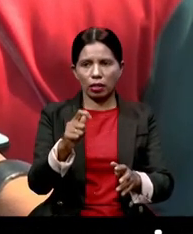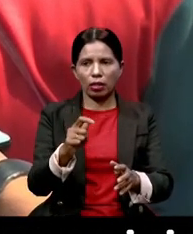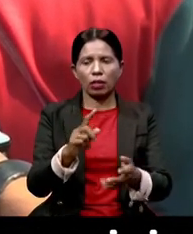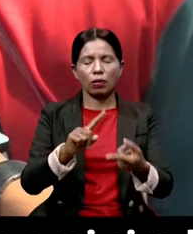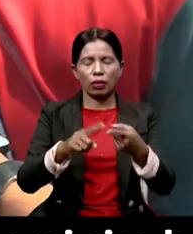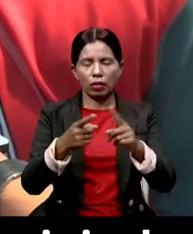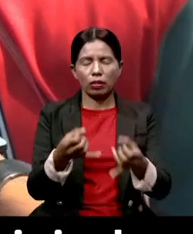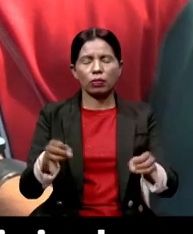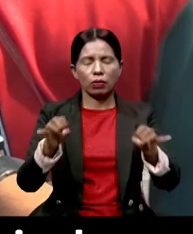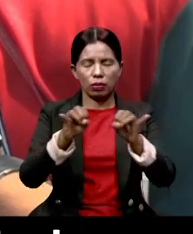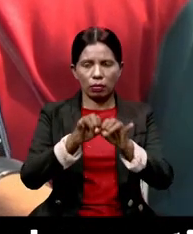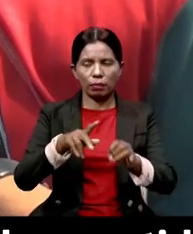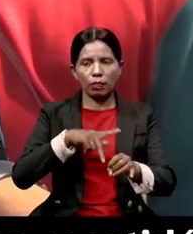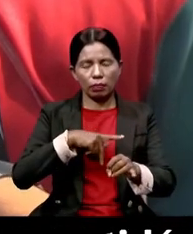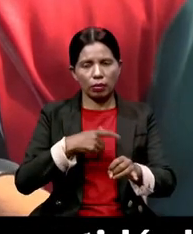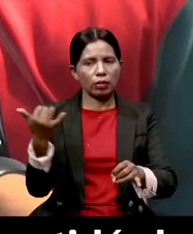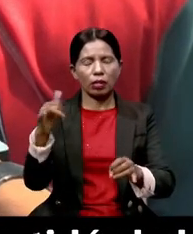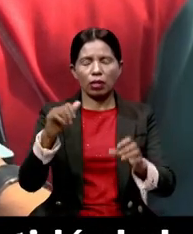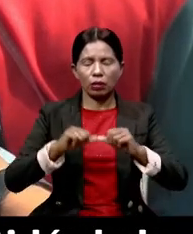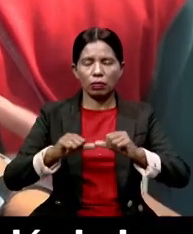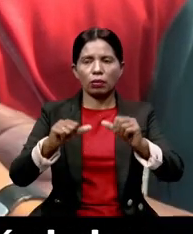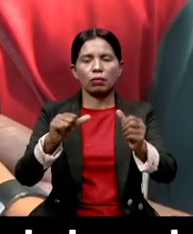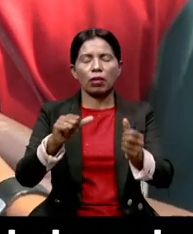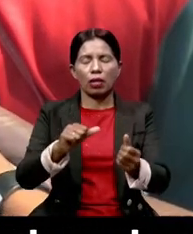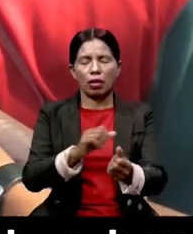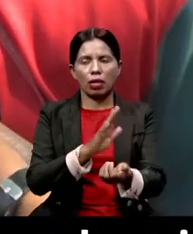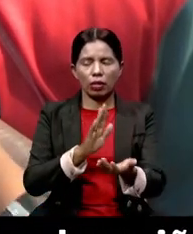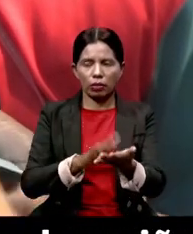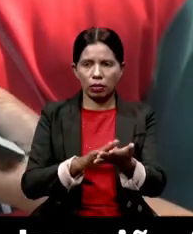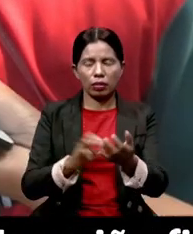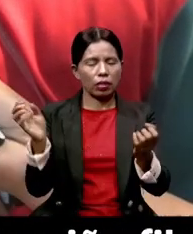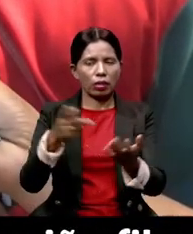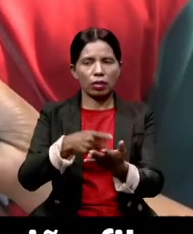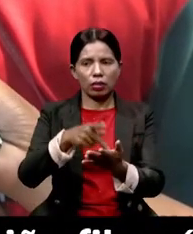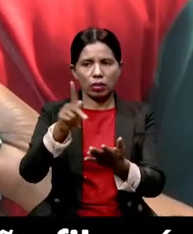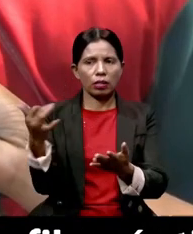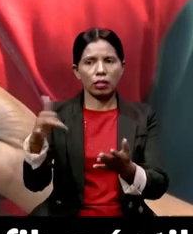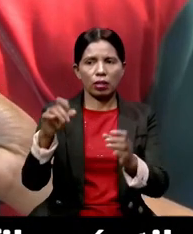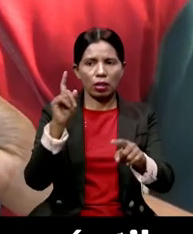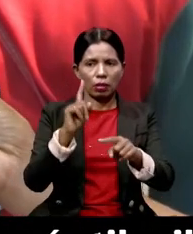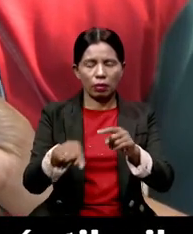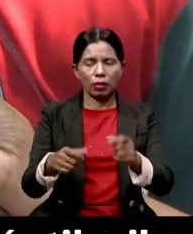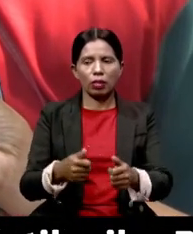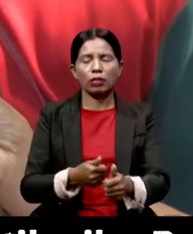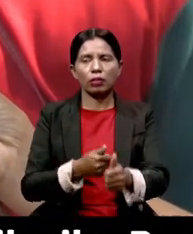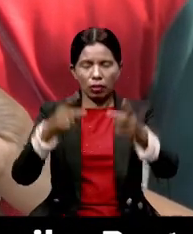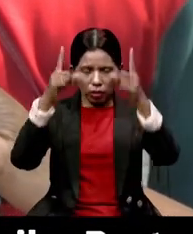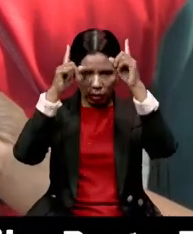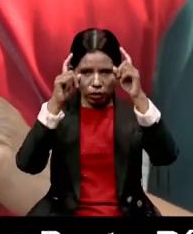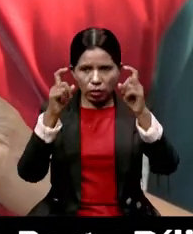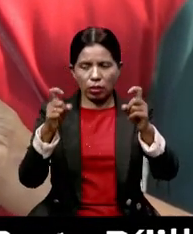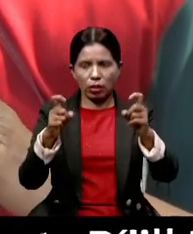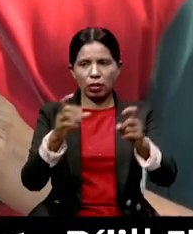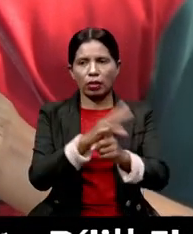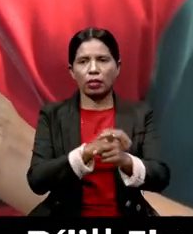privado. Balu sira la consegue que continua a ser nesturo, tambari sira la selo profina, santo sira lebele, balu lebele tu exame, exame final